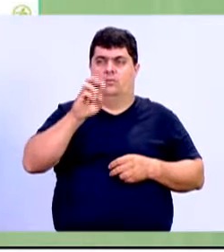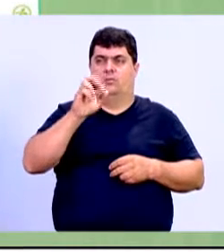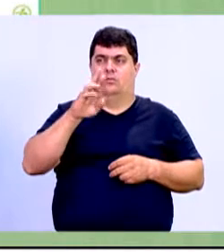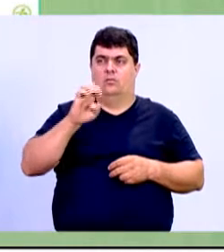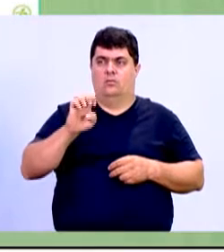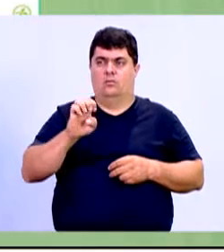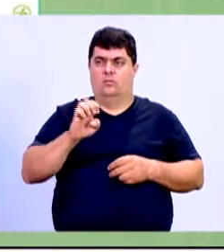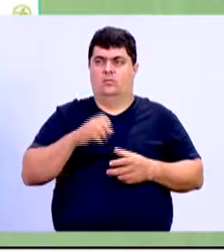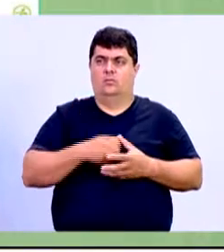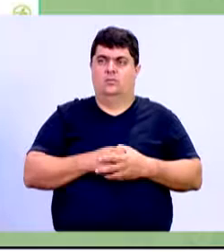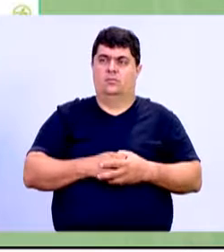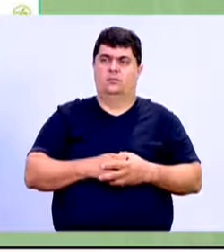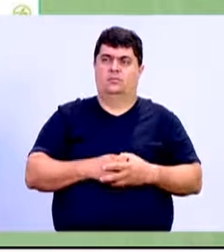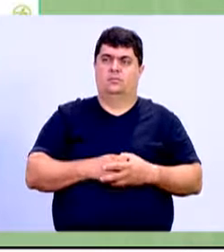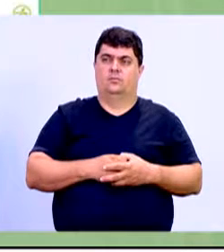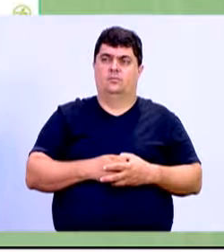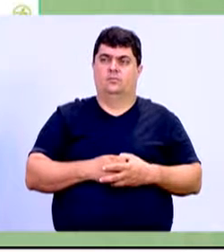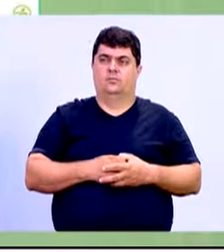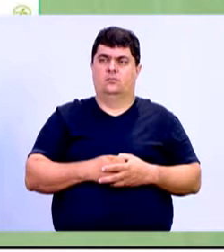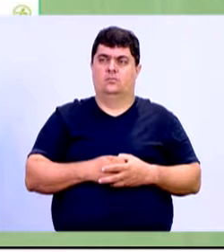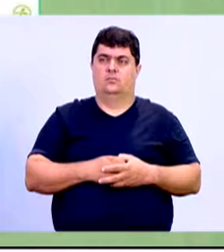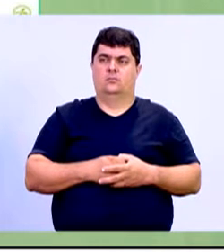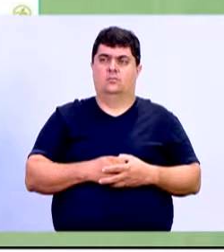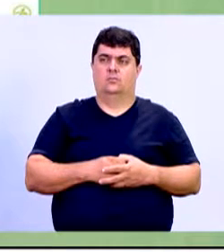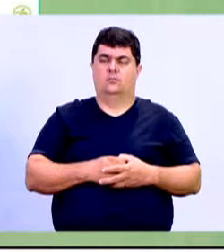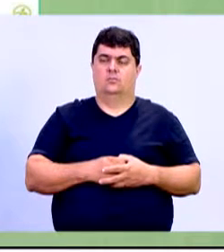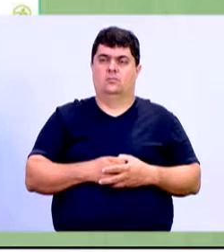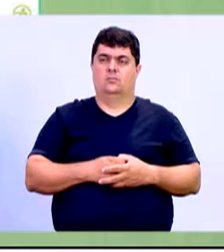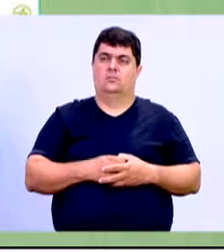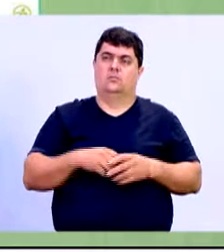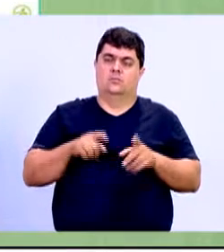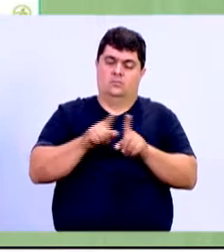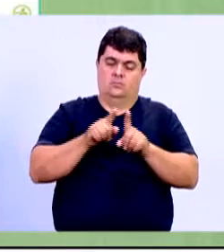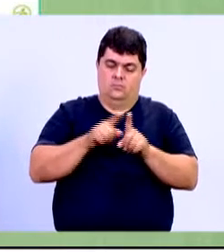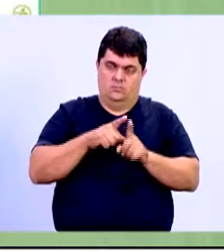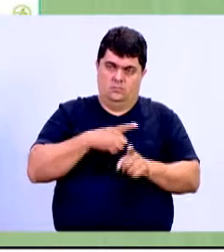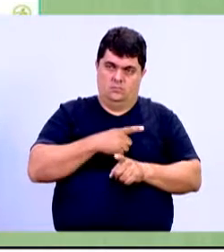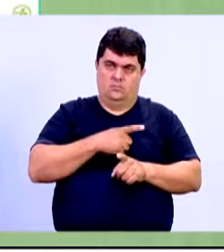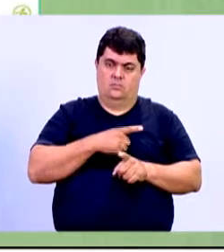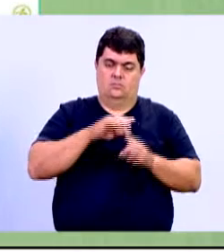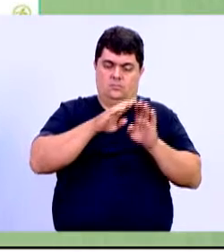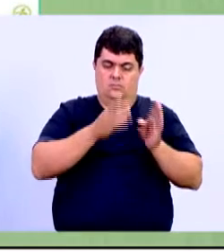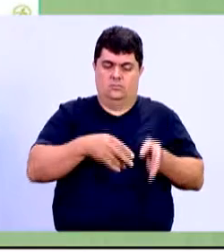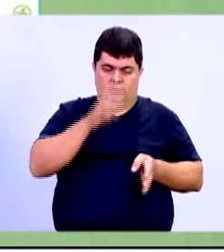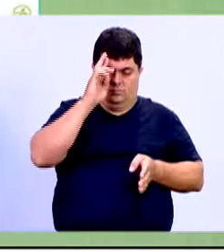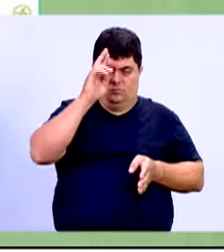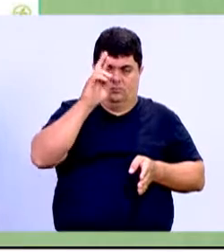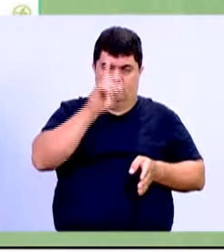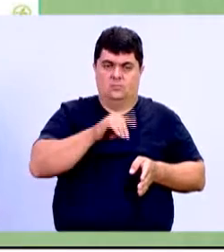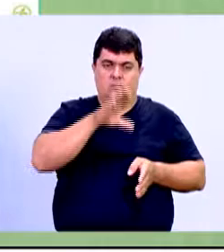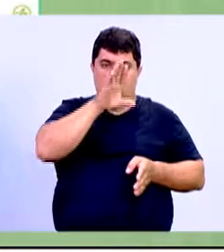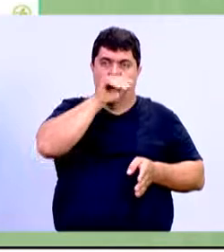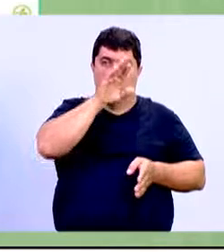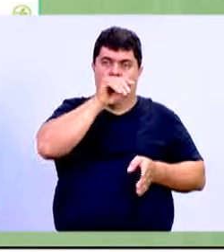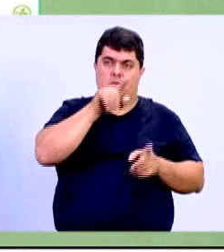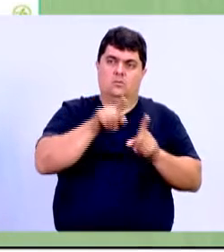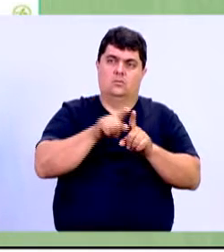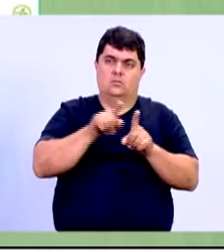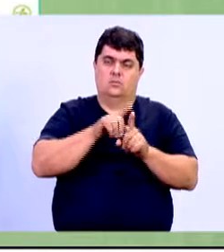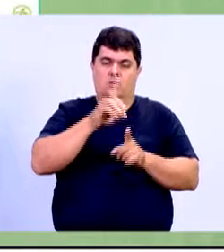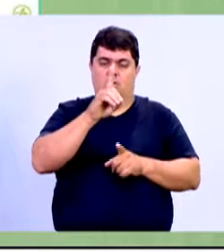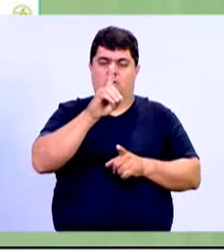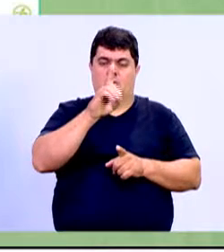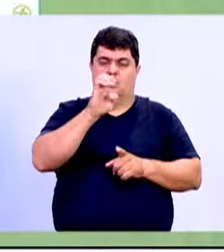o software de virtualização chamado VMware, tá? Também possuímos servidores Linux,